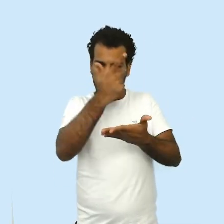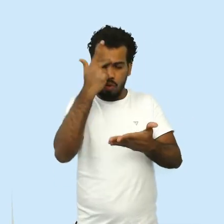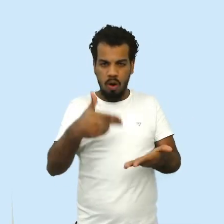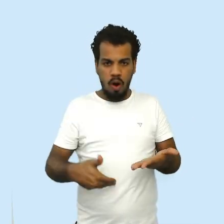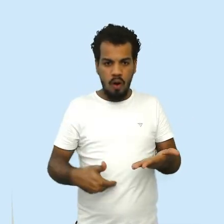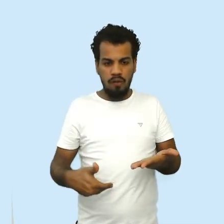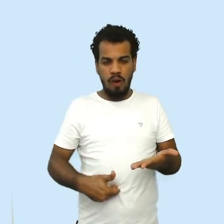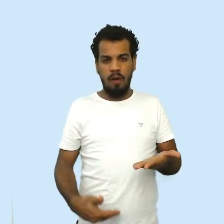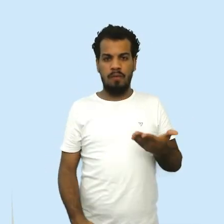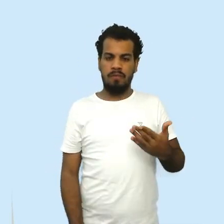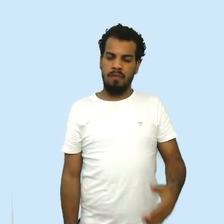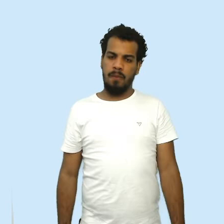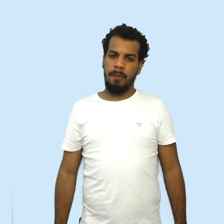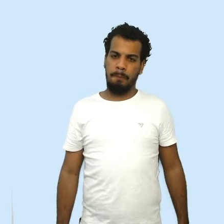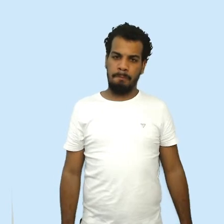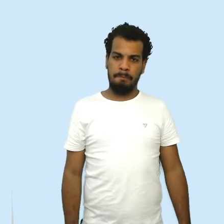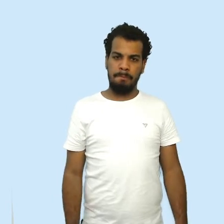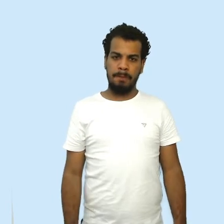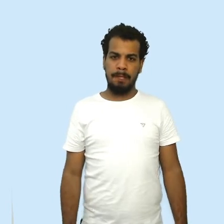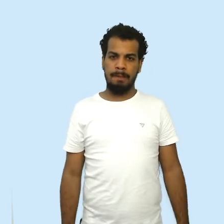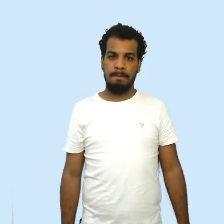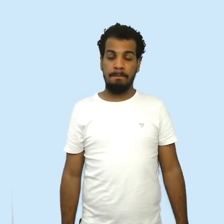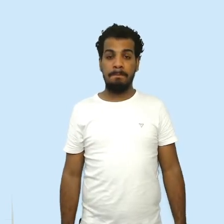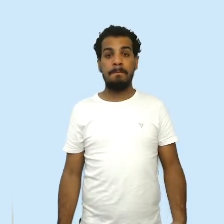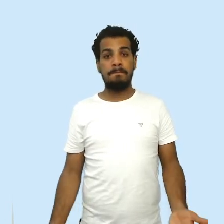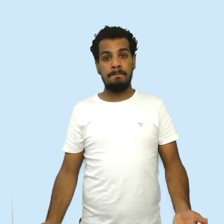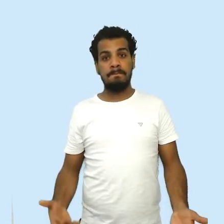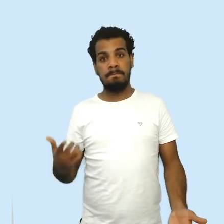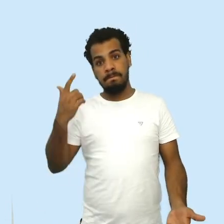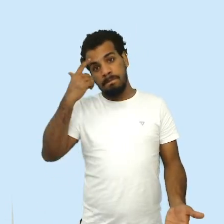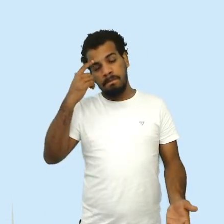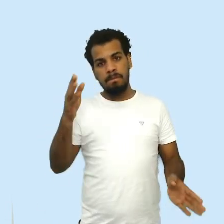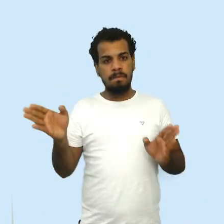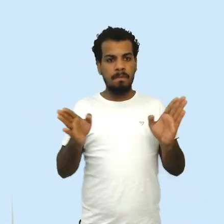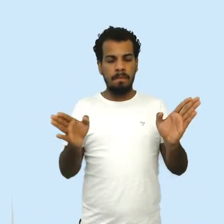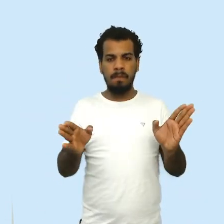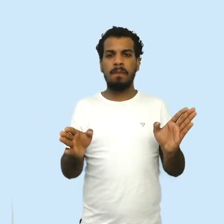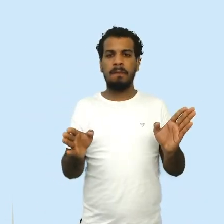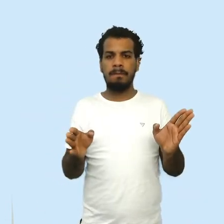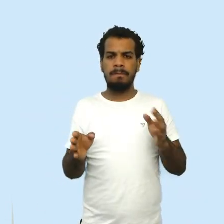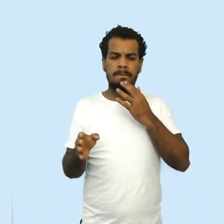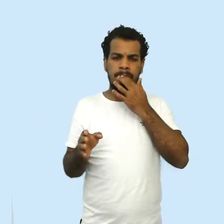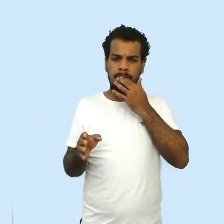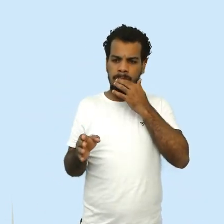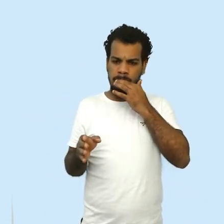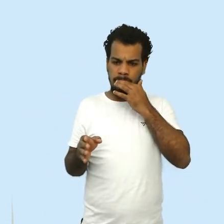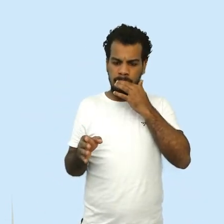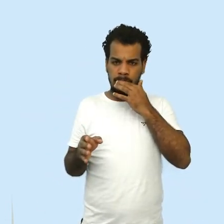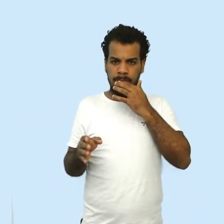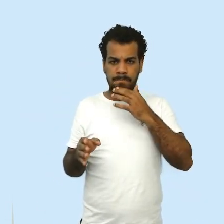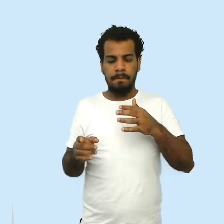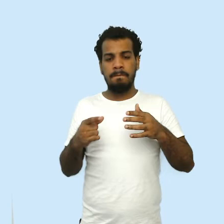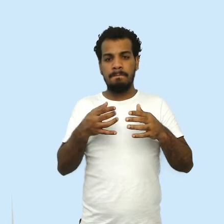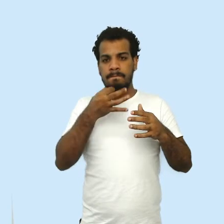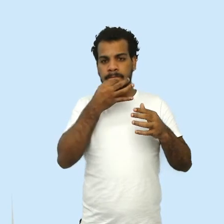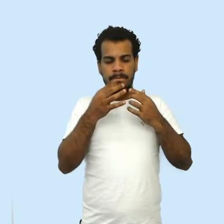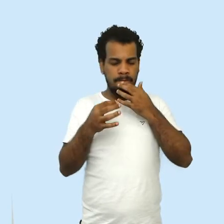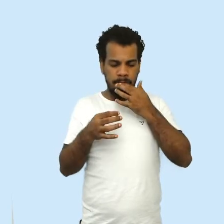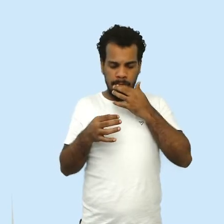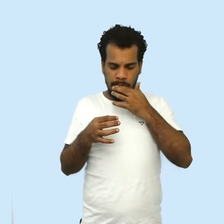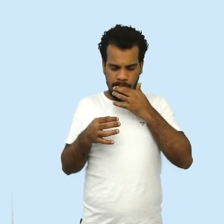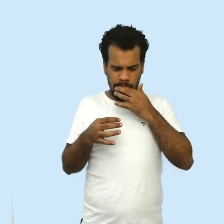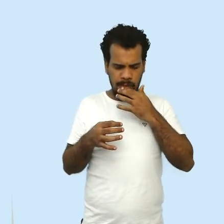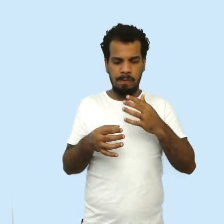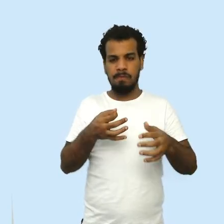que estão morrendo de fome. Então a gente está fazendo uma escolha. Quando a gente escolhe qual é a opinião que nos capta, que nos consome, porque